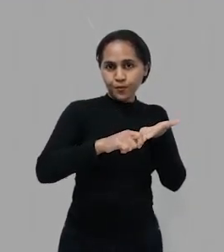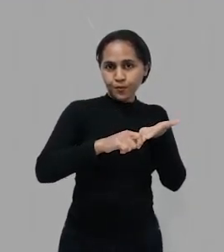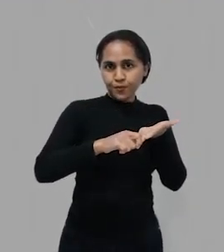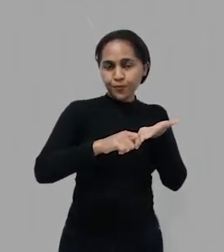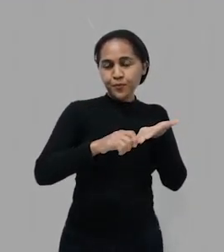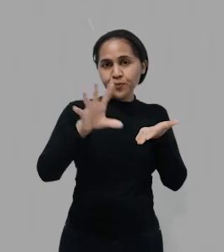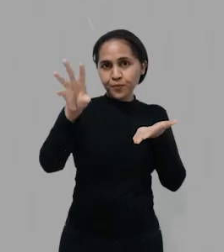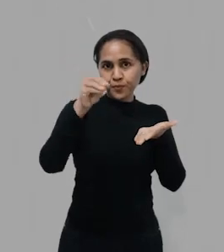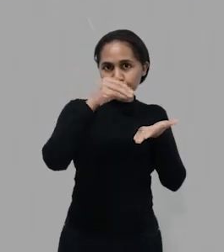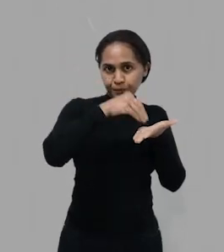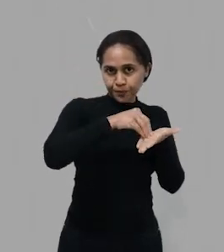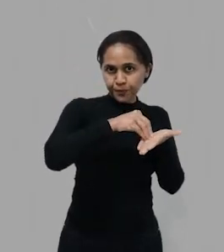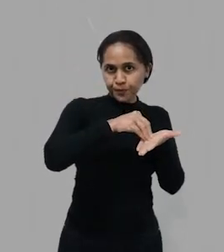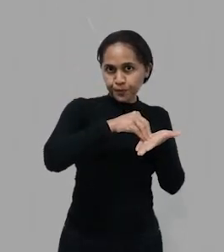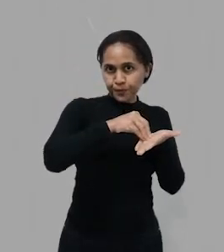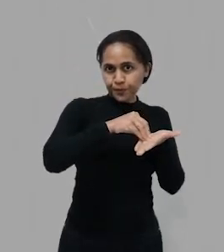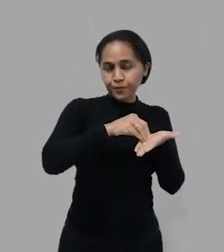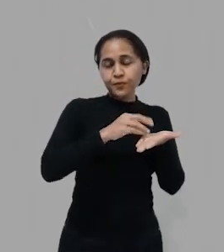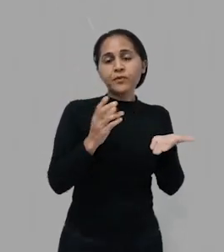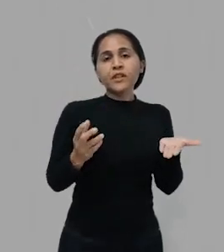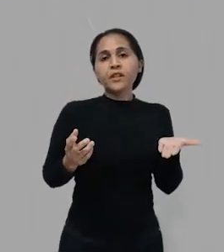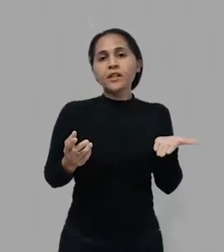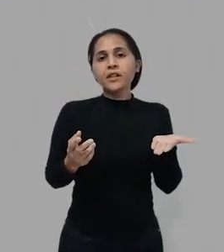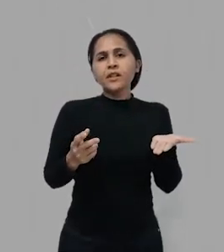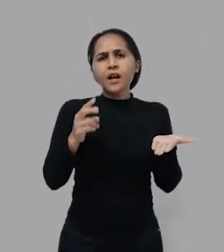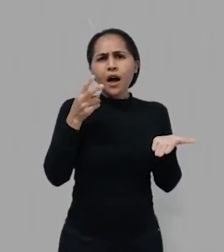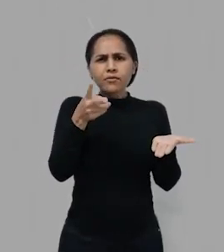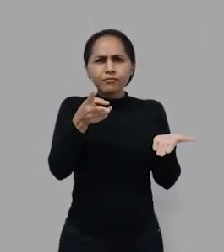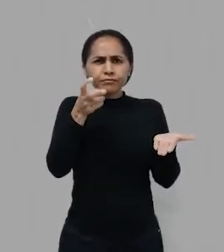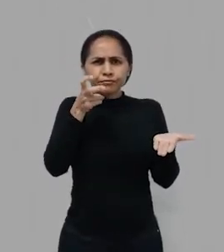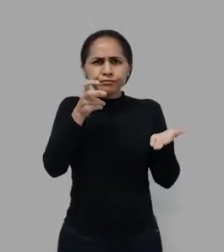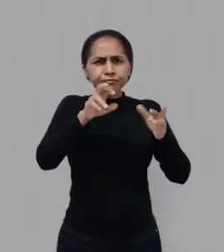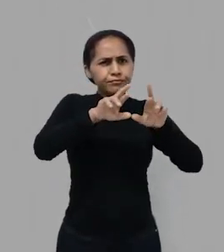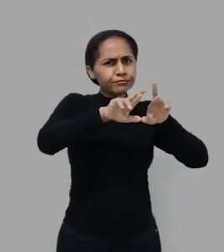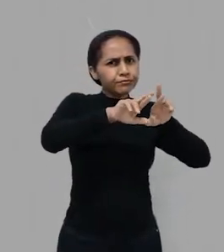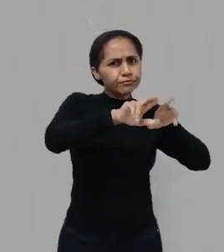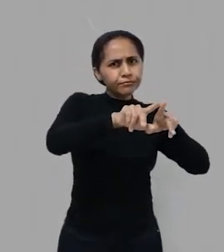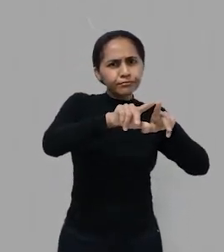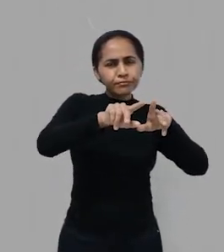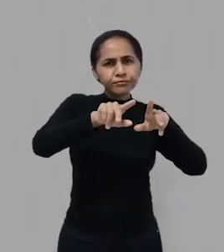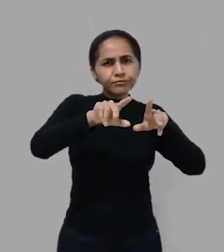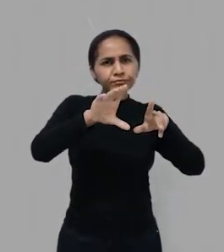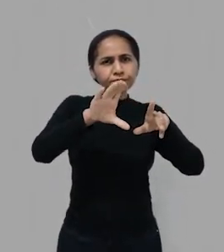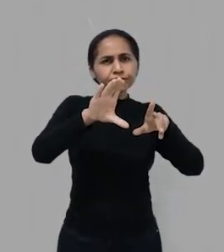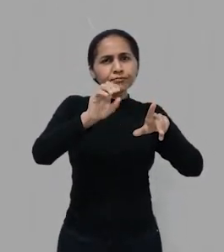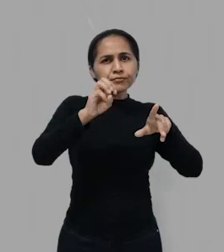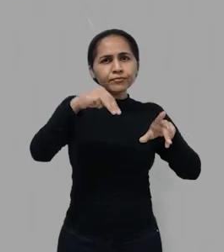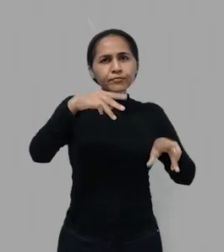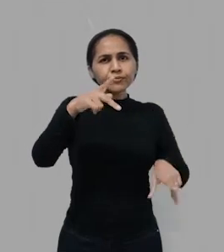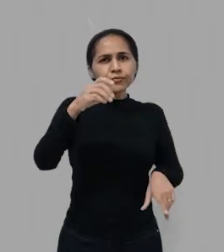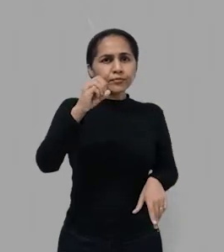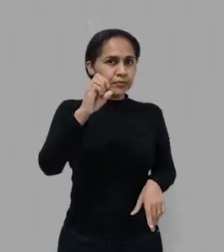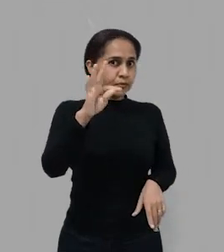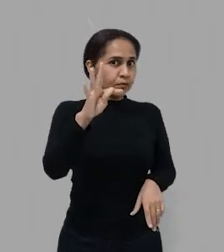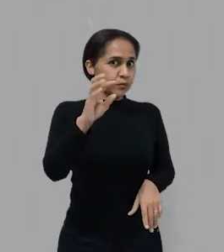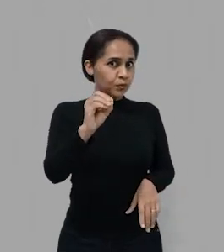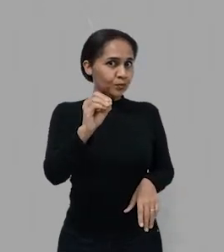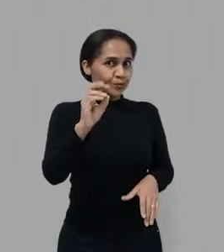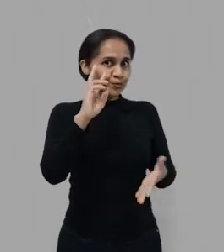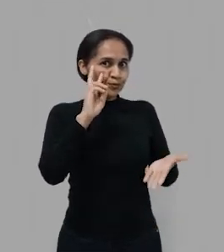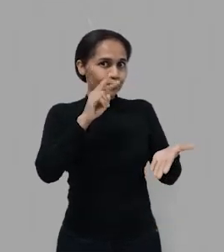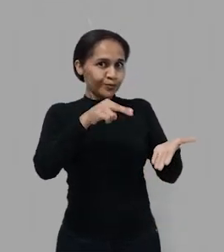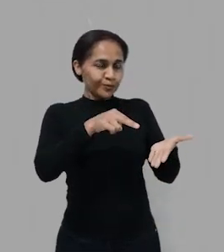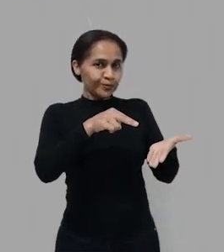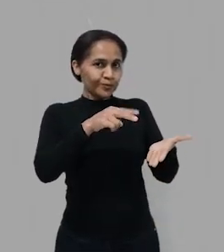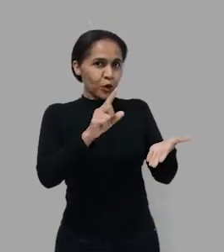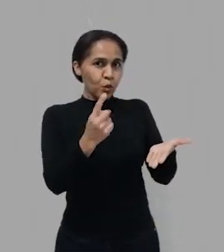Então, quando a gente consegue diferenciar os compostos olhando apenas essa única dimensão,